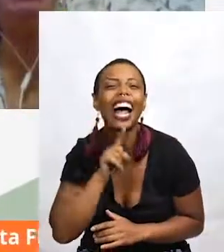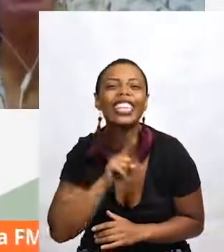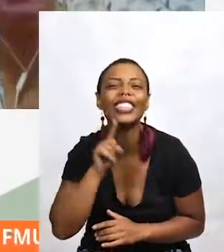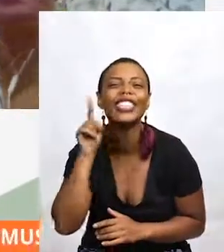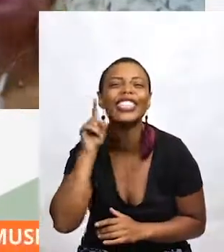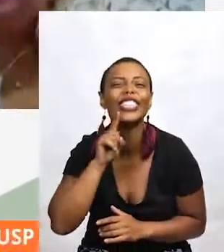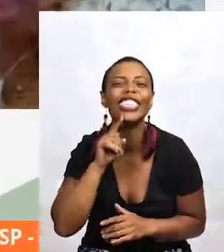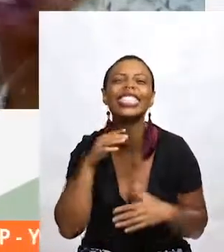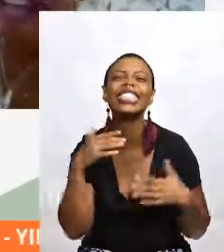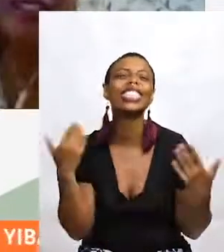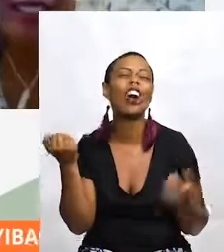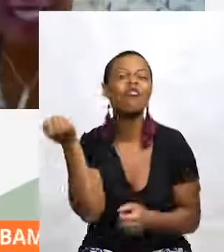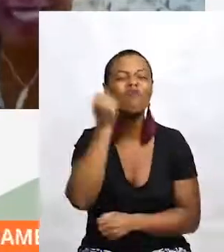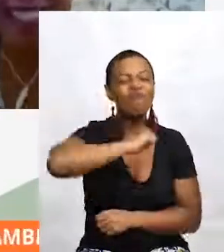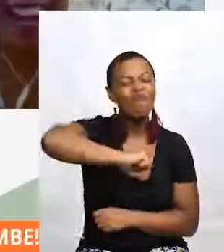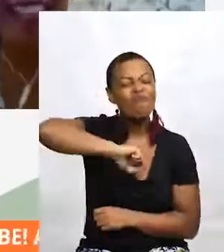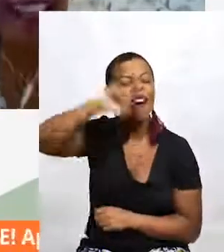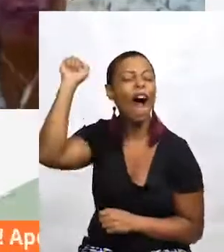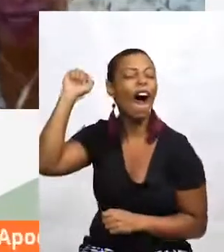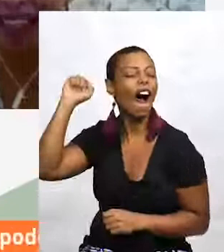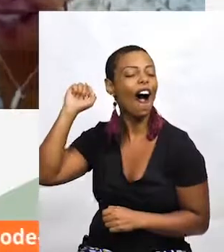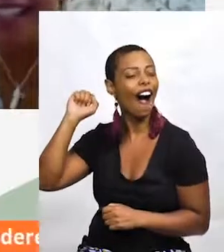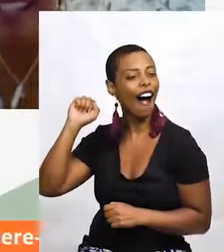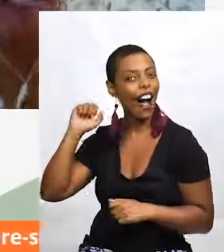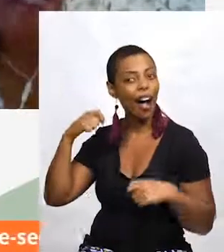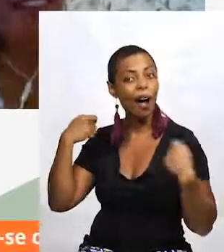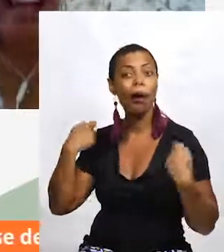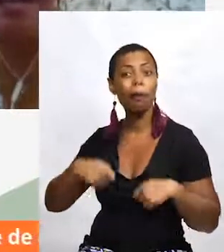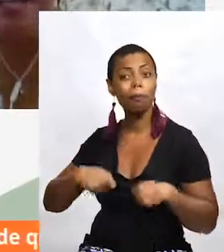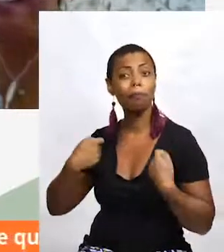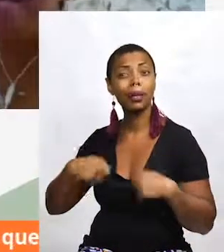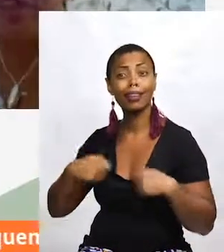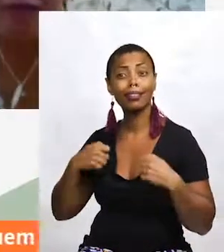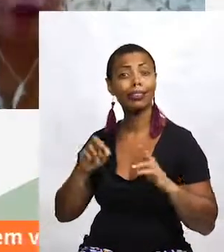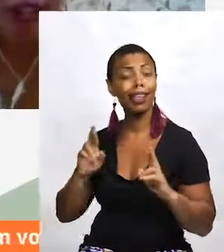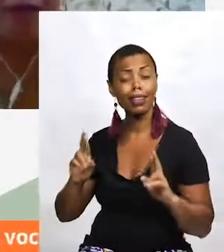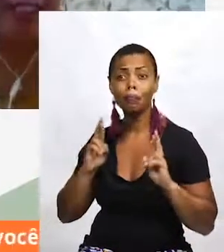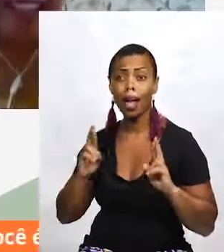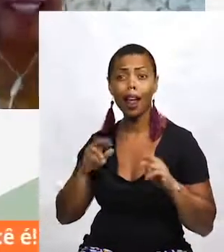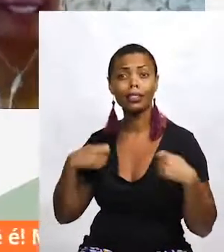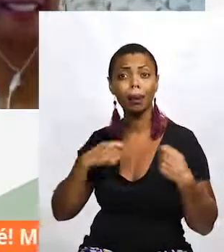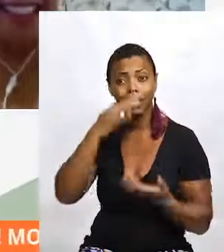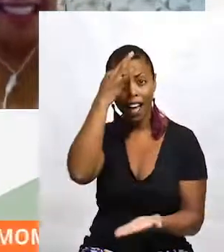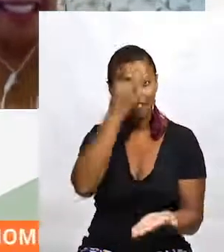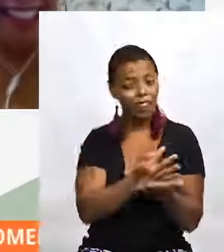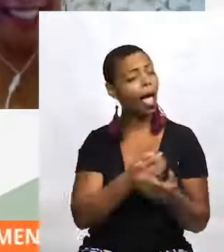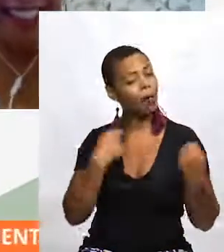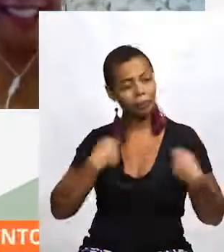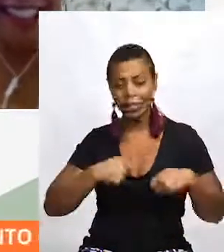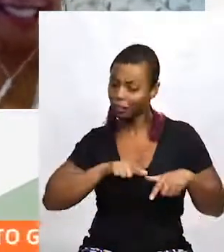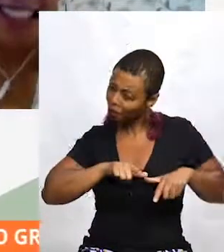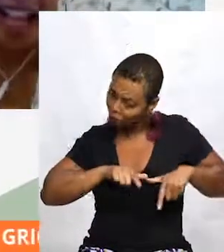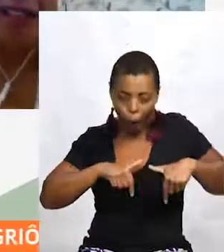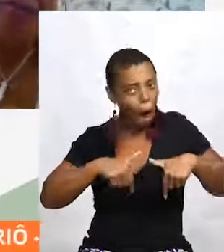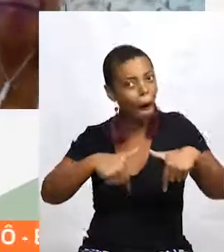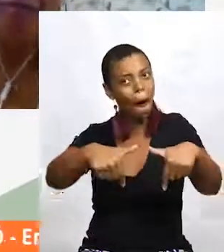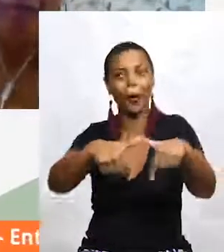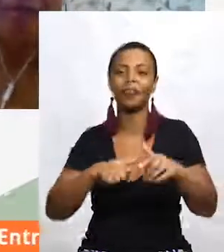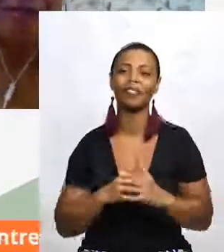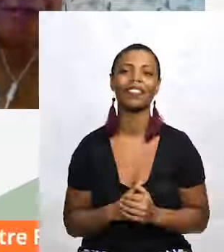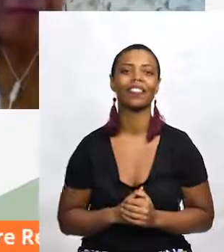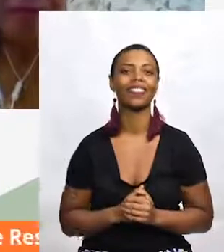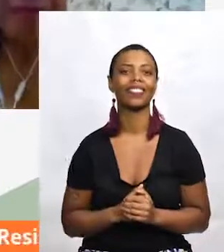Então, bingo! Temos que arranjar esperança, fé e bola para frente.